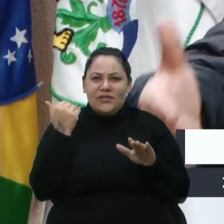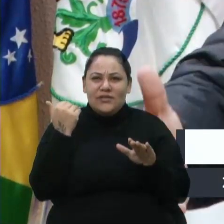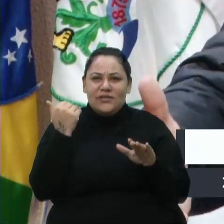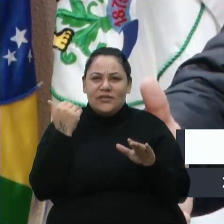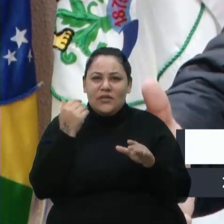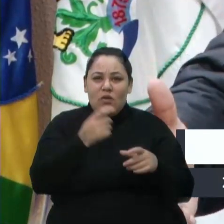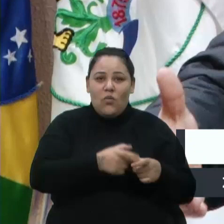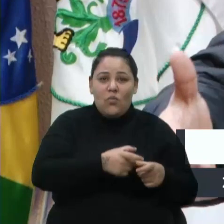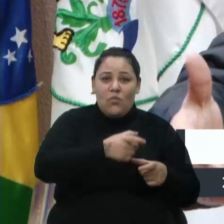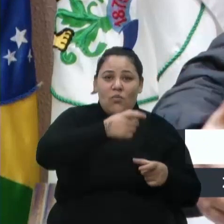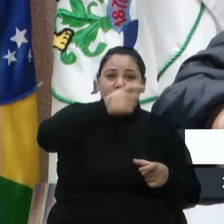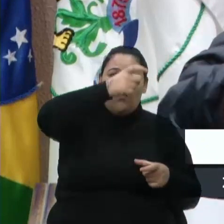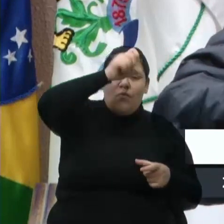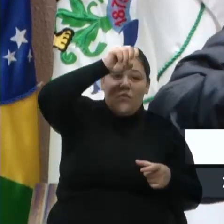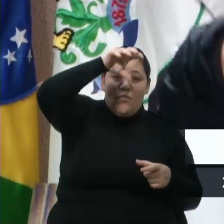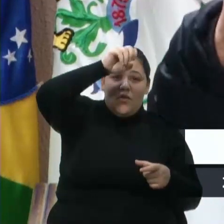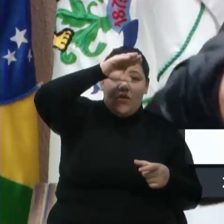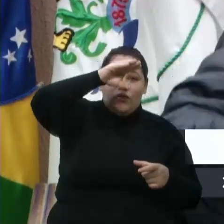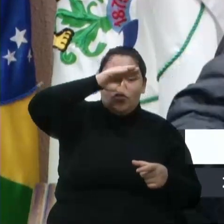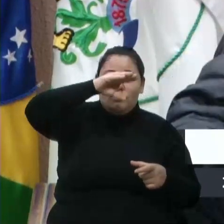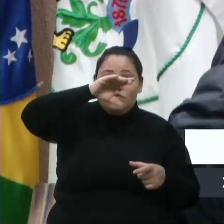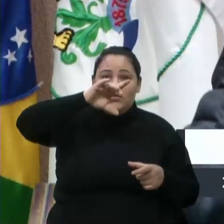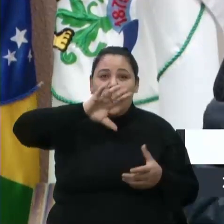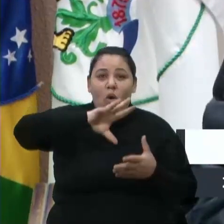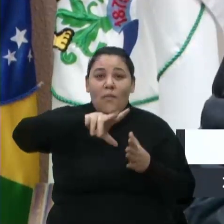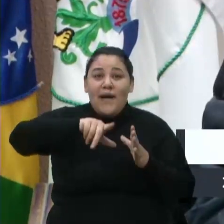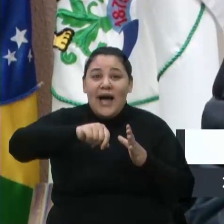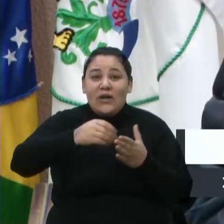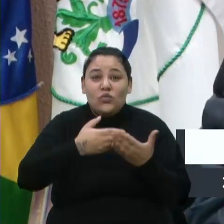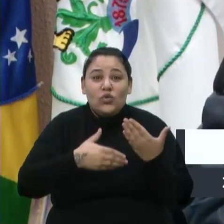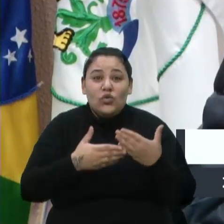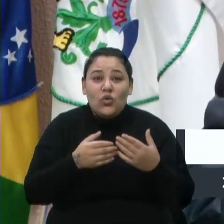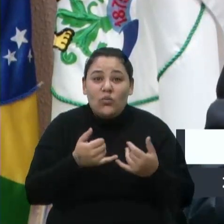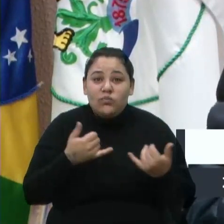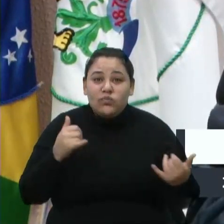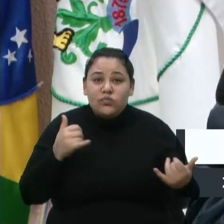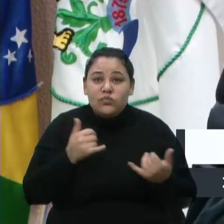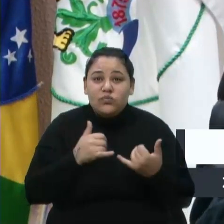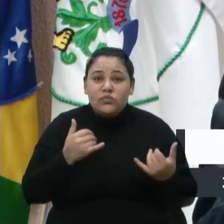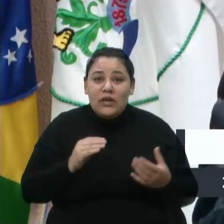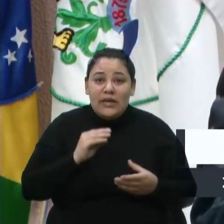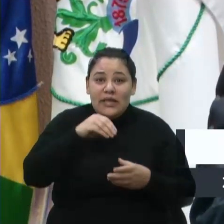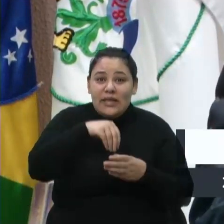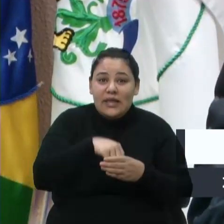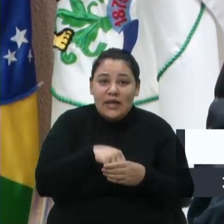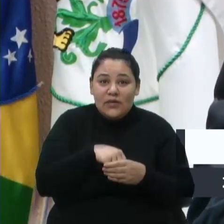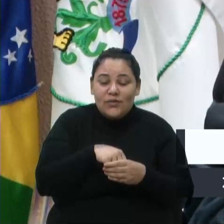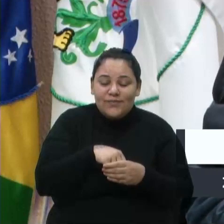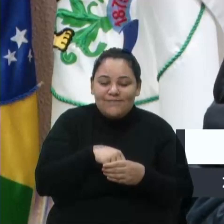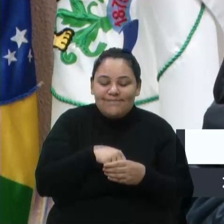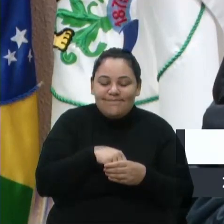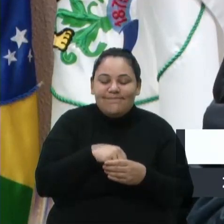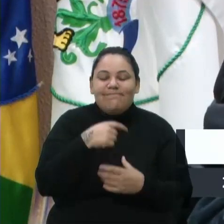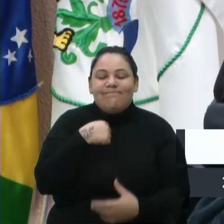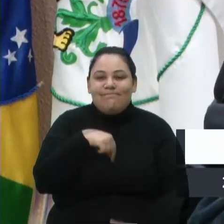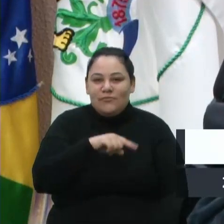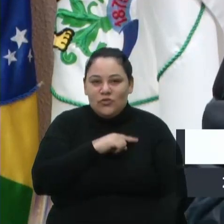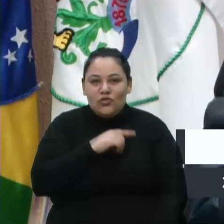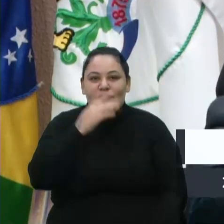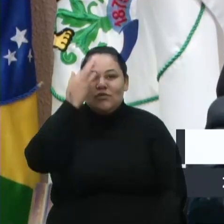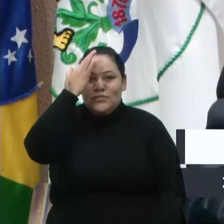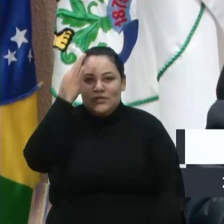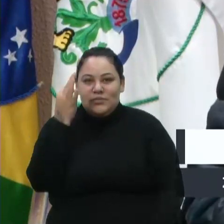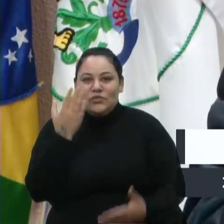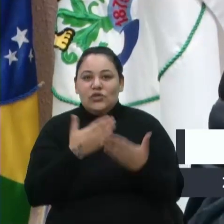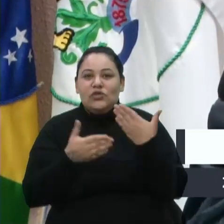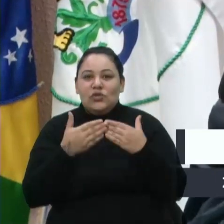não durou 2 dias na frente da obra, eles roubaram toda a fiação interna do poste. Então, a gente entende que todas as obras